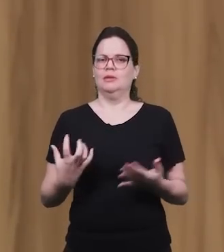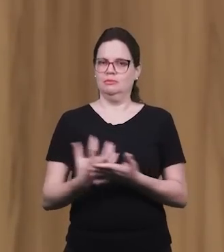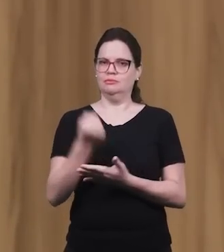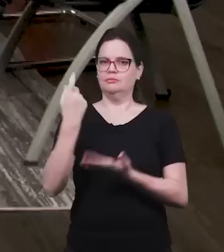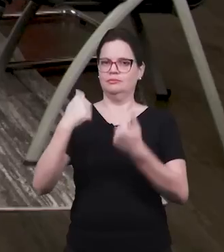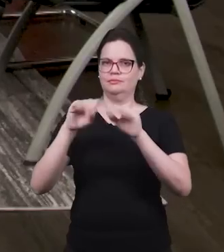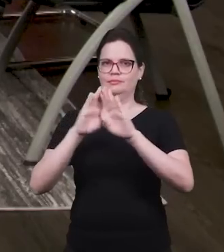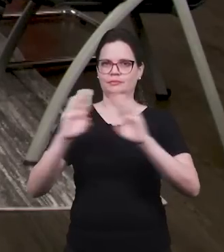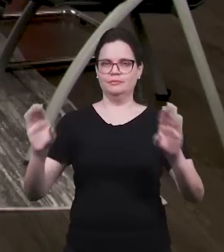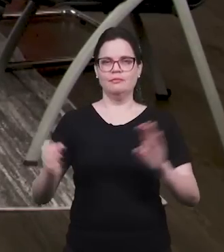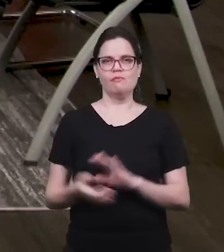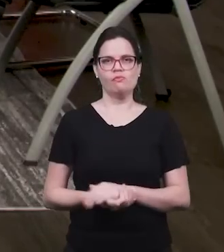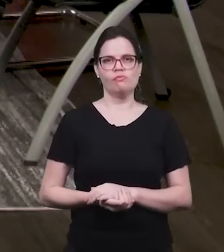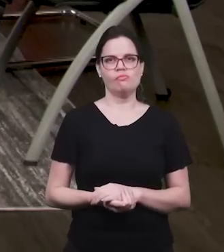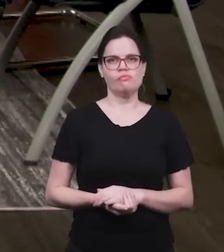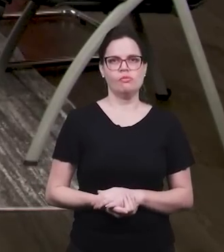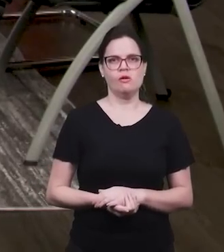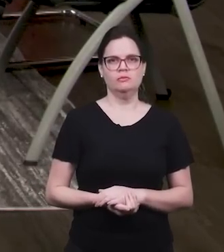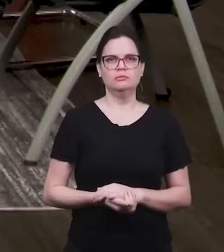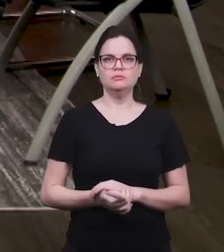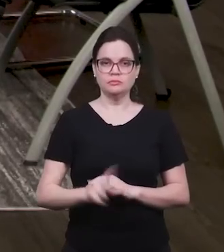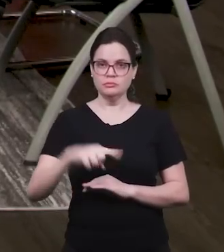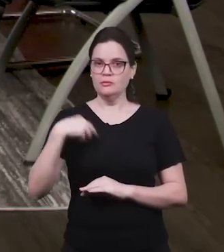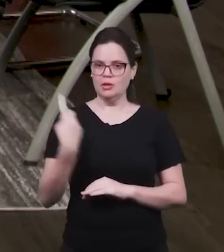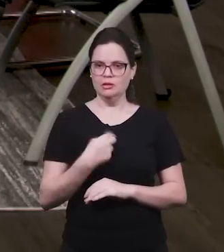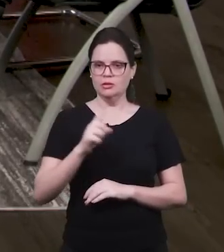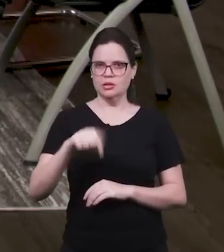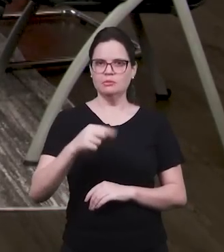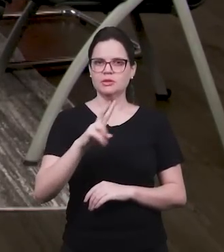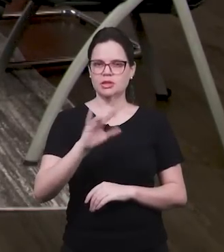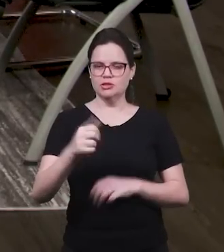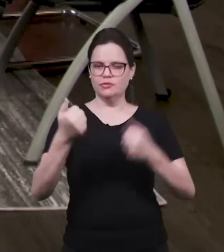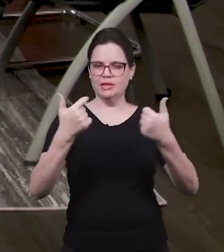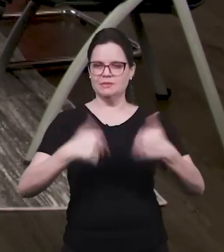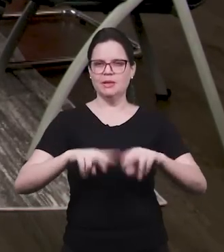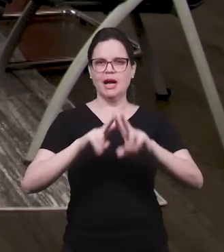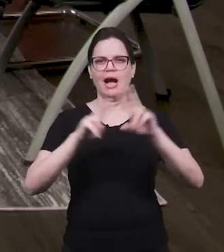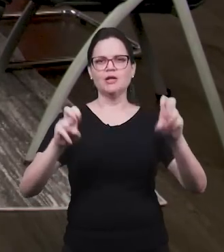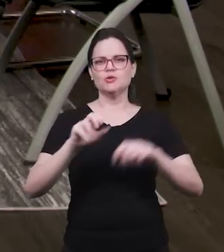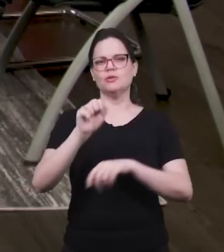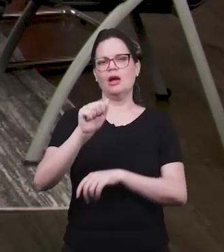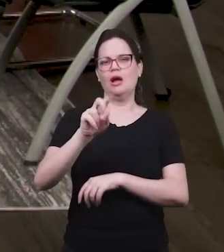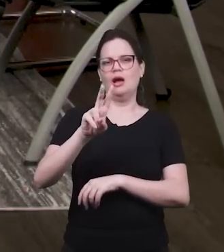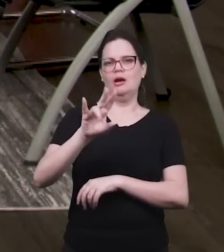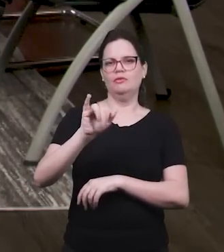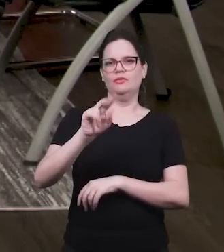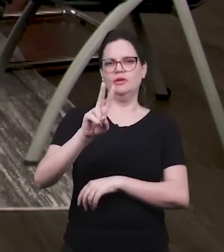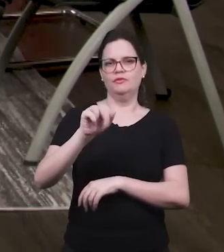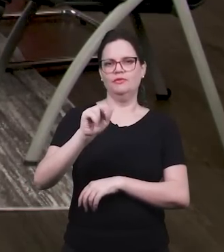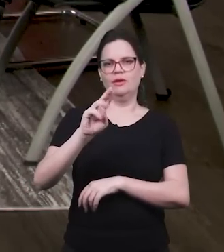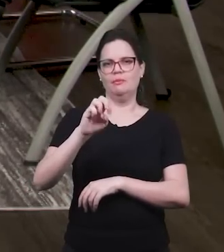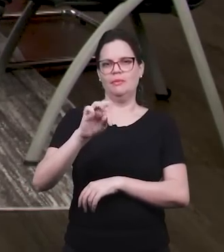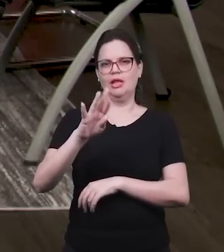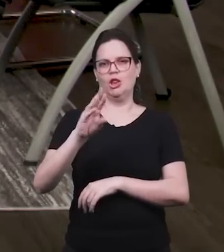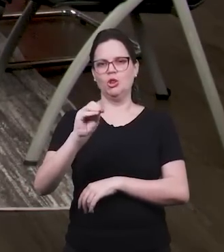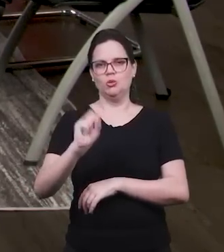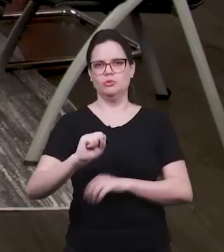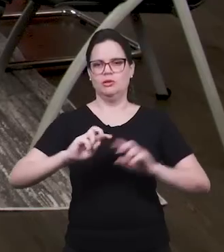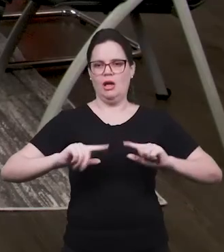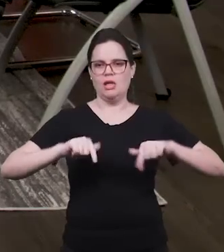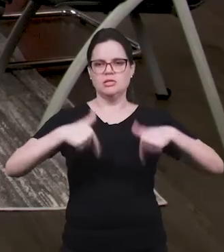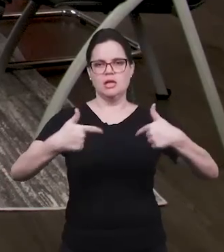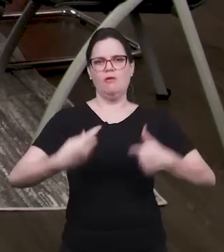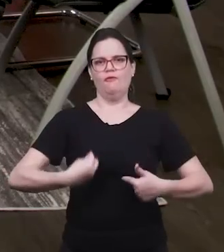Glória a Deus. Nesse aspecto, nós vamos entrar para os grandes avivamentos. Nós vamos ver que nos grandes avivamentos,